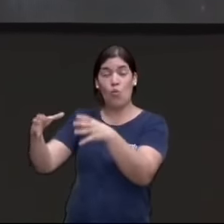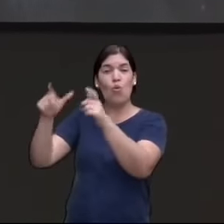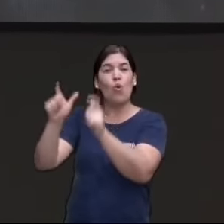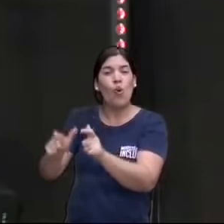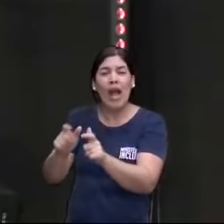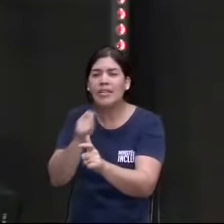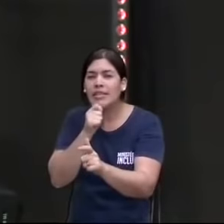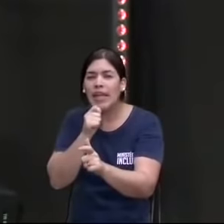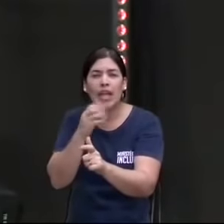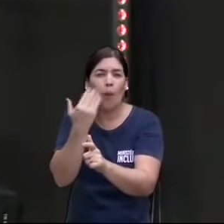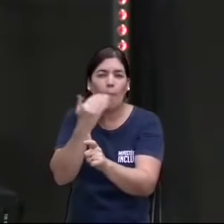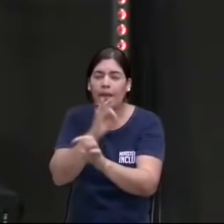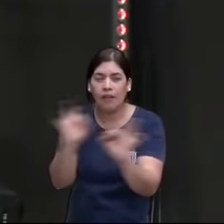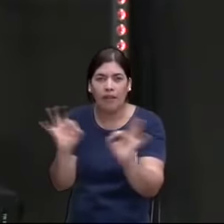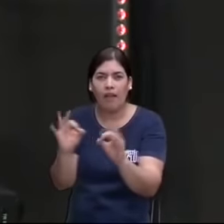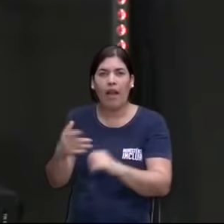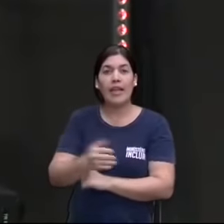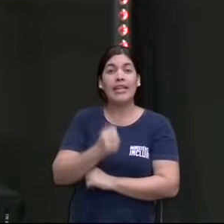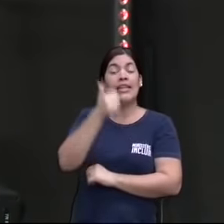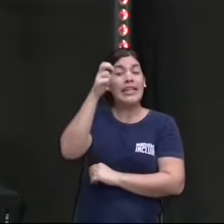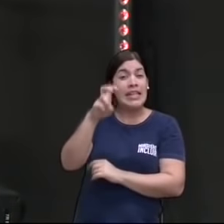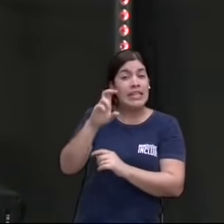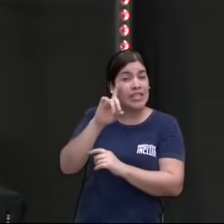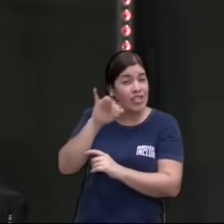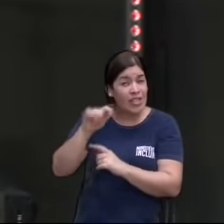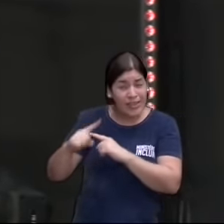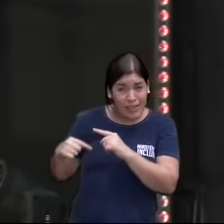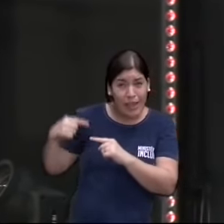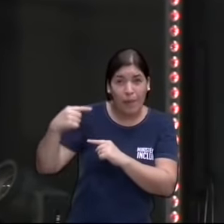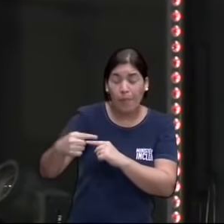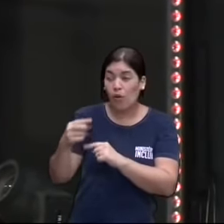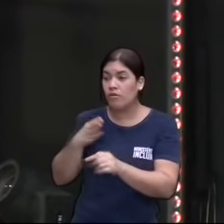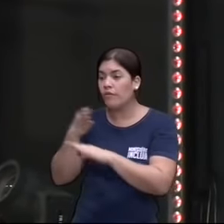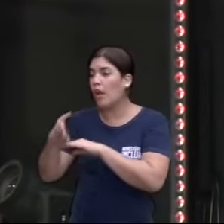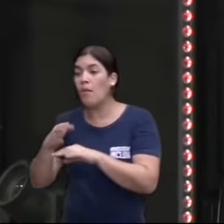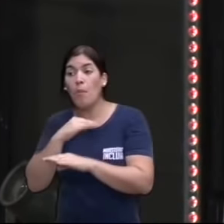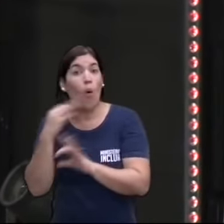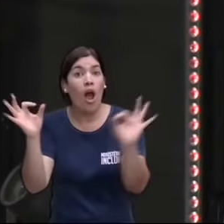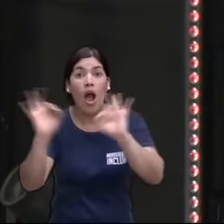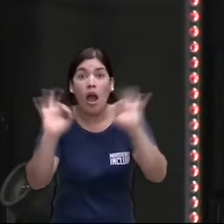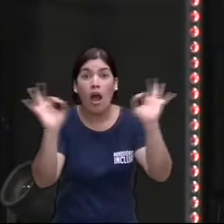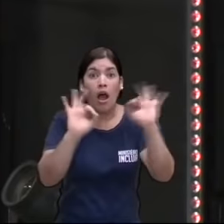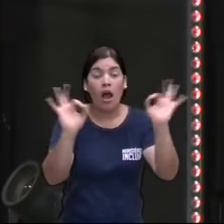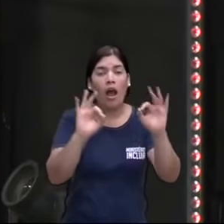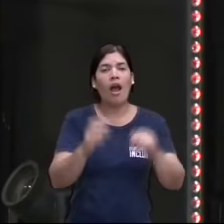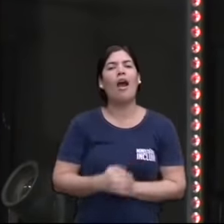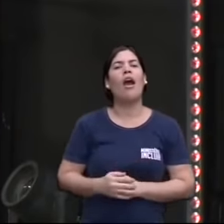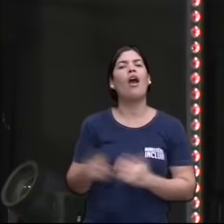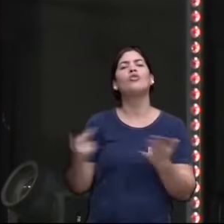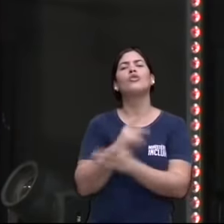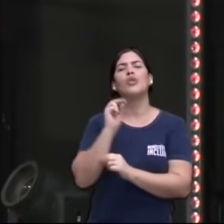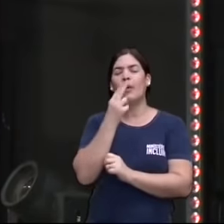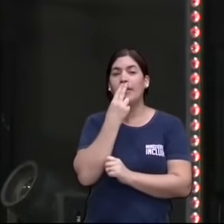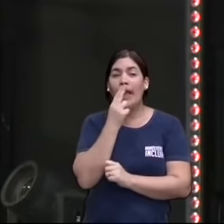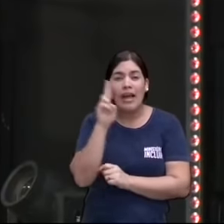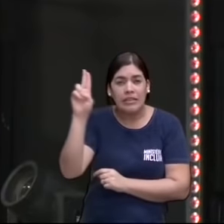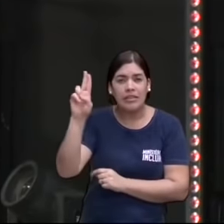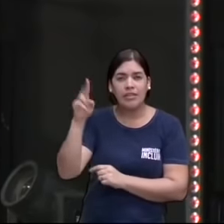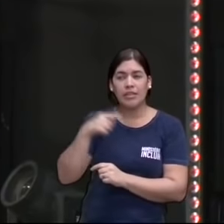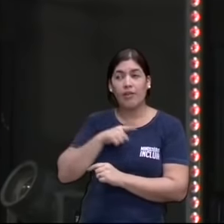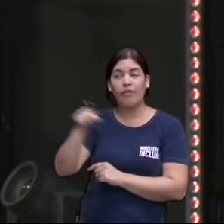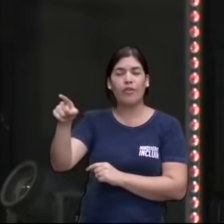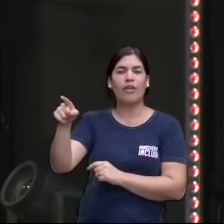e aí, vendo o quadro, os nazistas foram lá e injetaram uma injeção